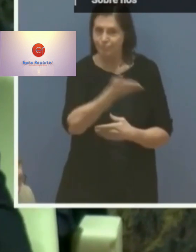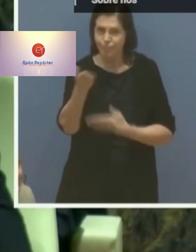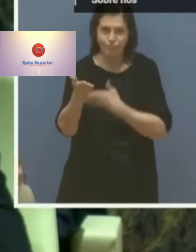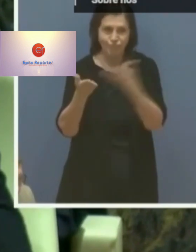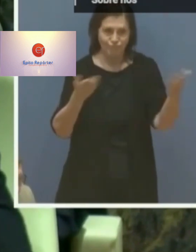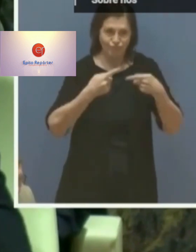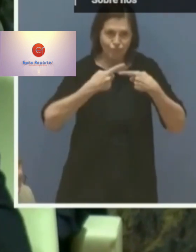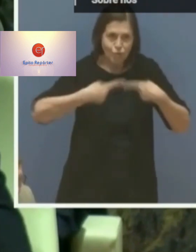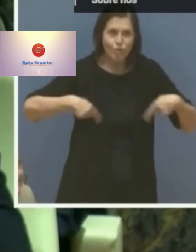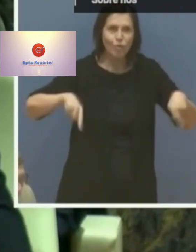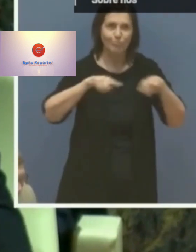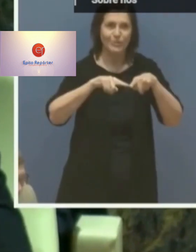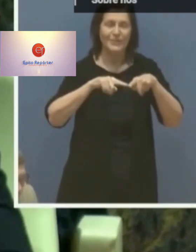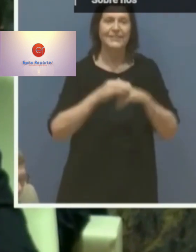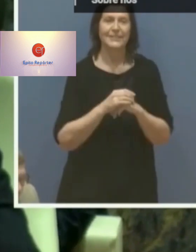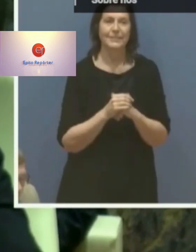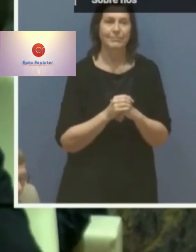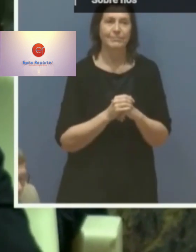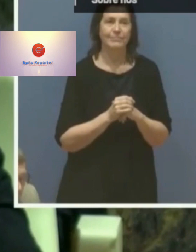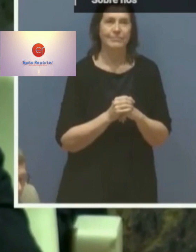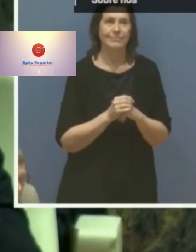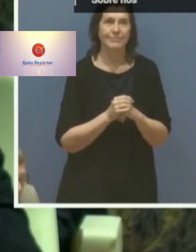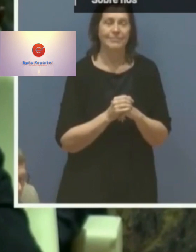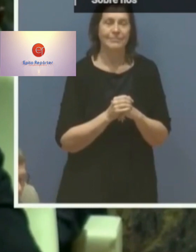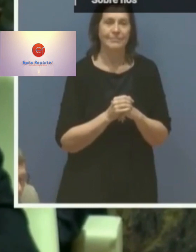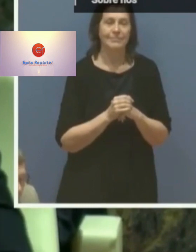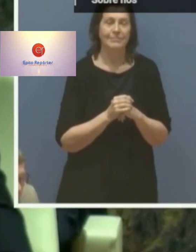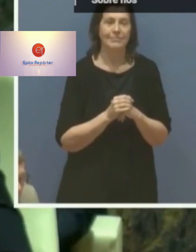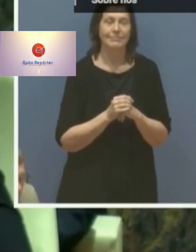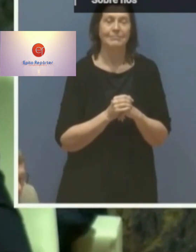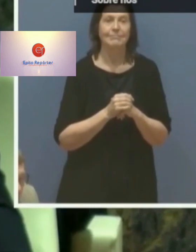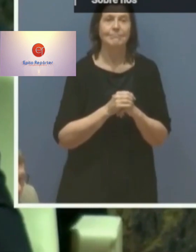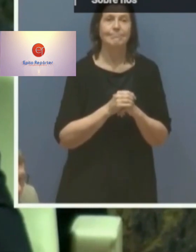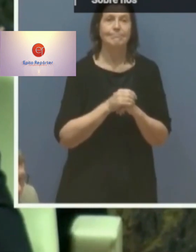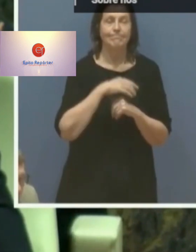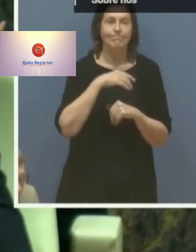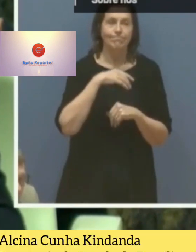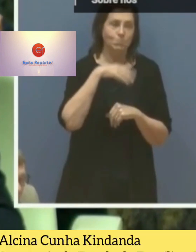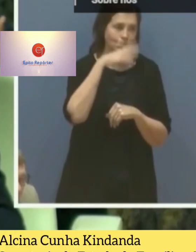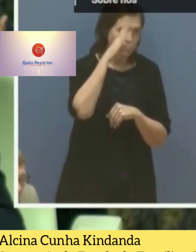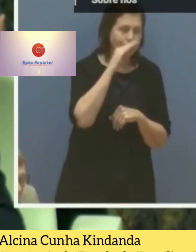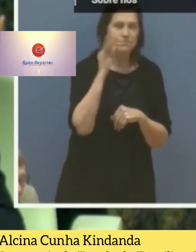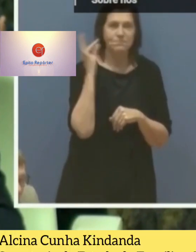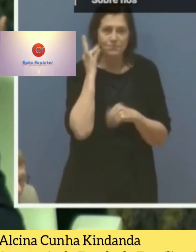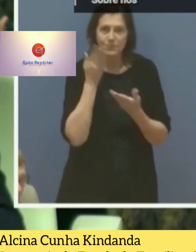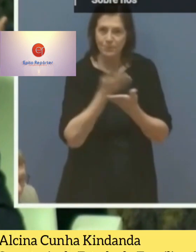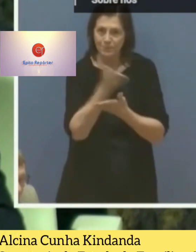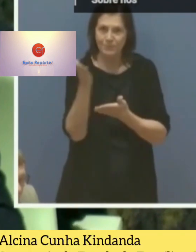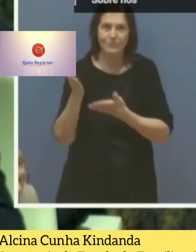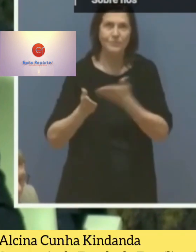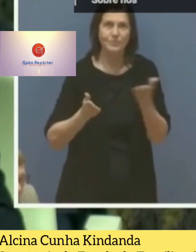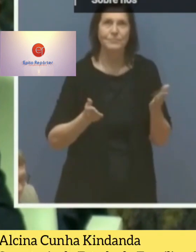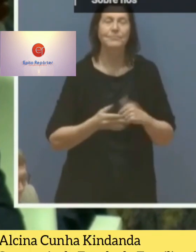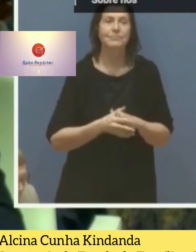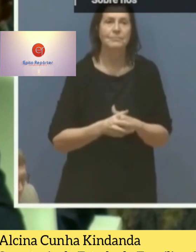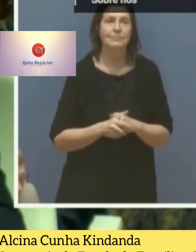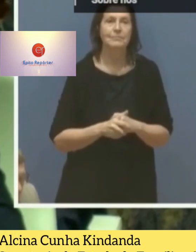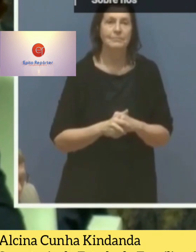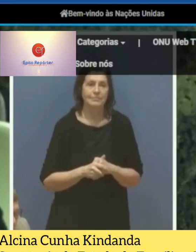com deficiência minhas senhoras e meus senhores permitam em nome do Governo da República da Angola